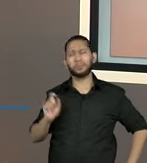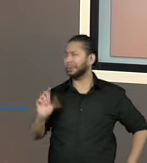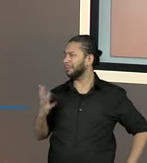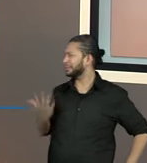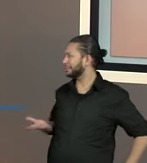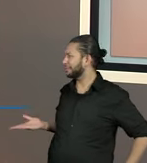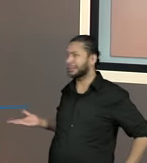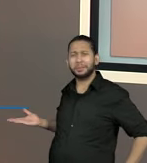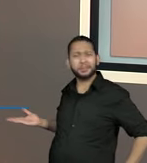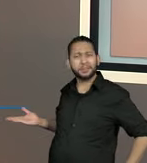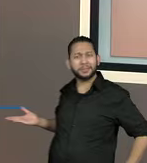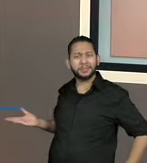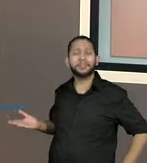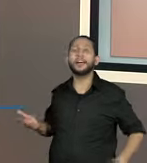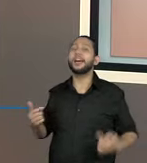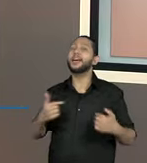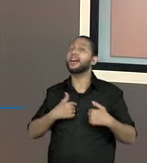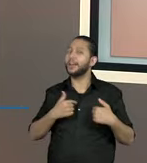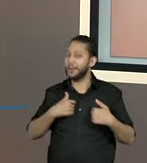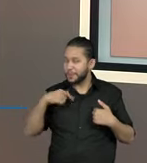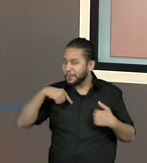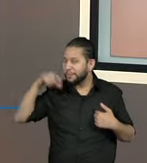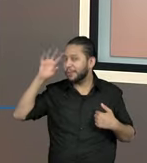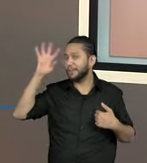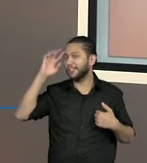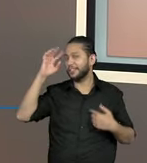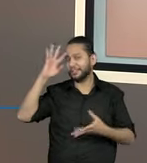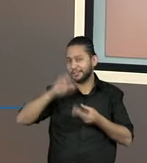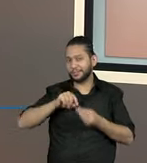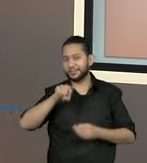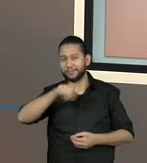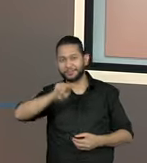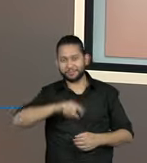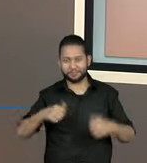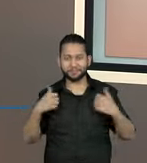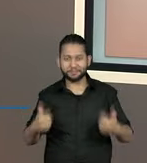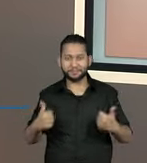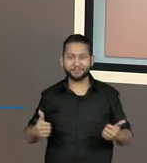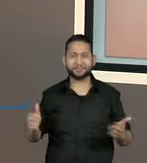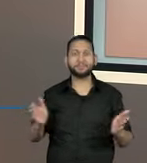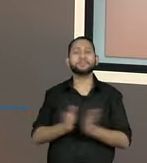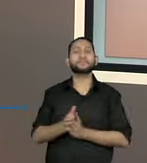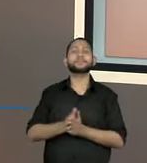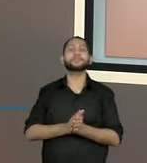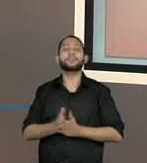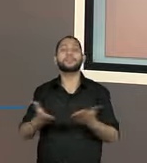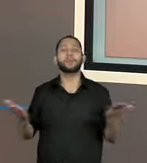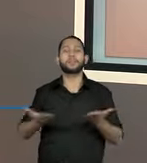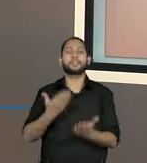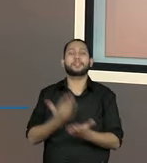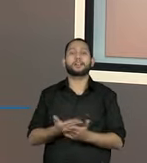direito. Mas eu deixo para a imaginação de vocês, certo? Mas o assunto é o quê?